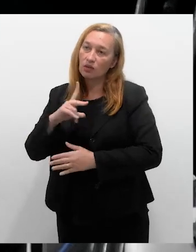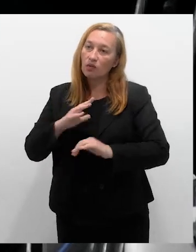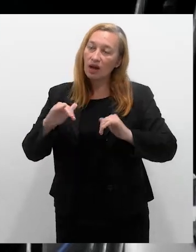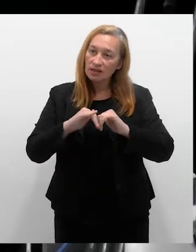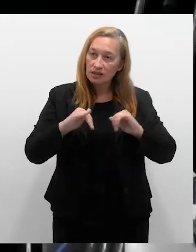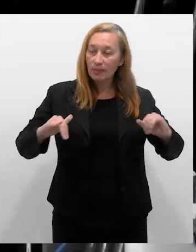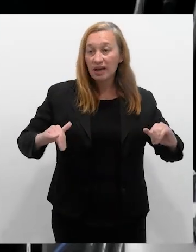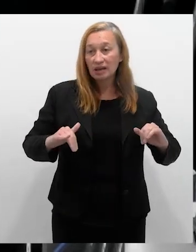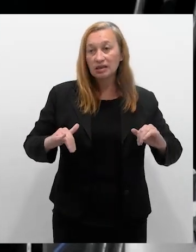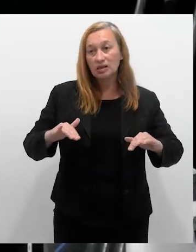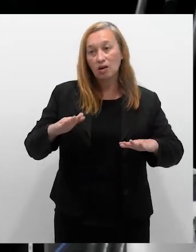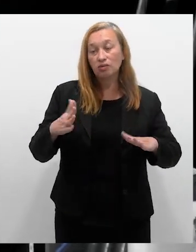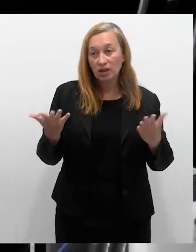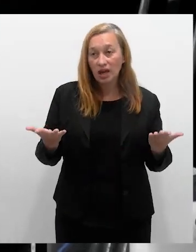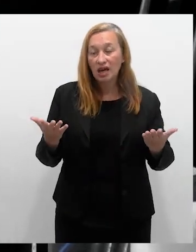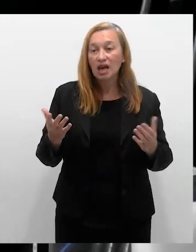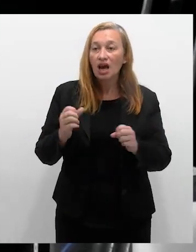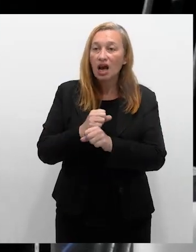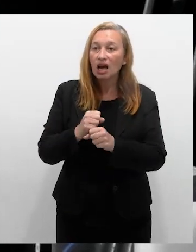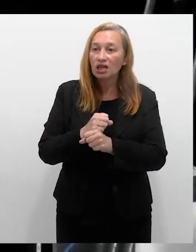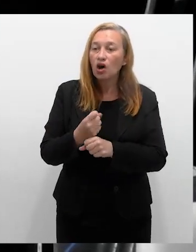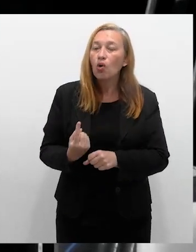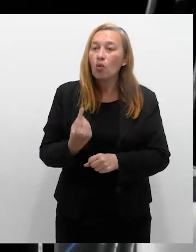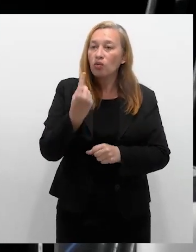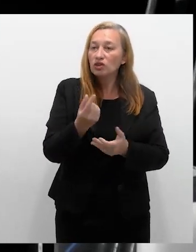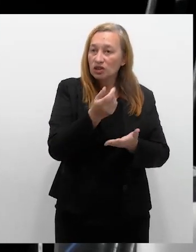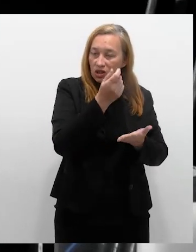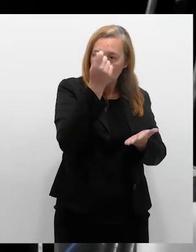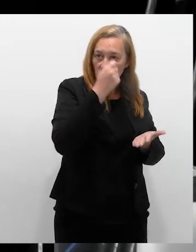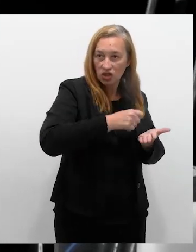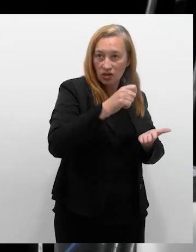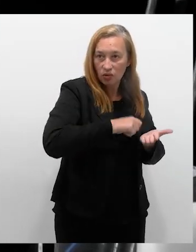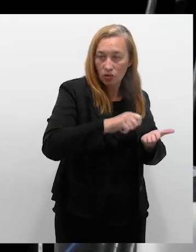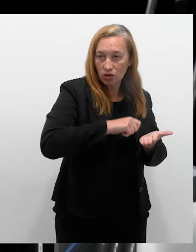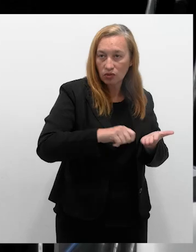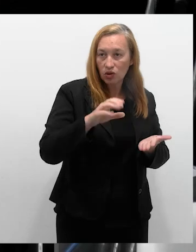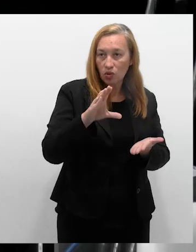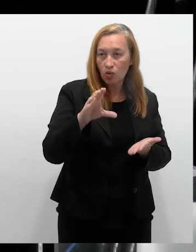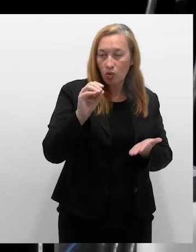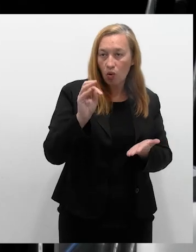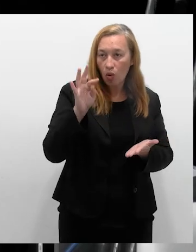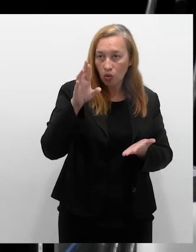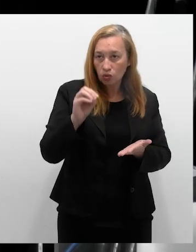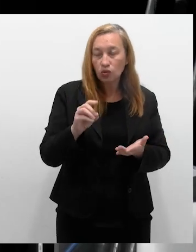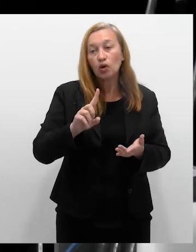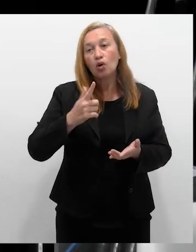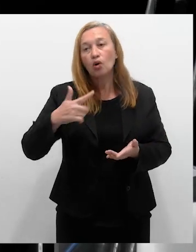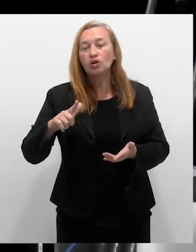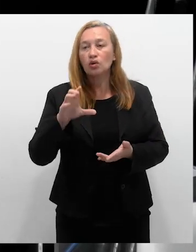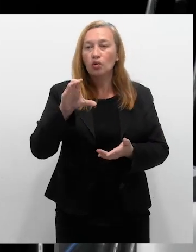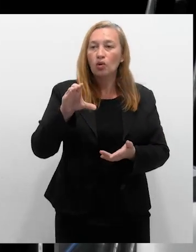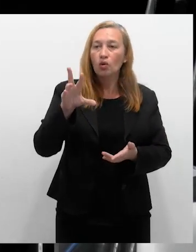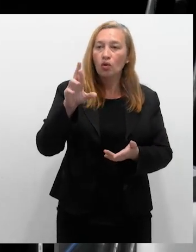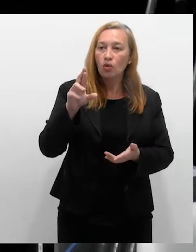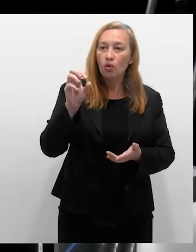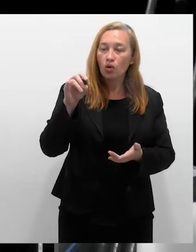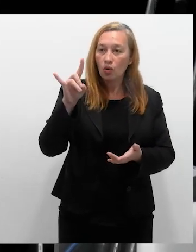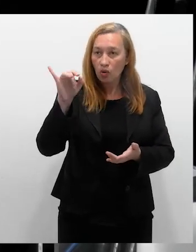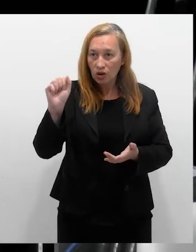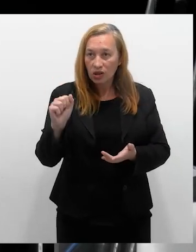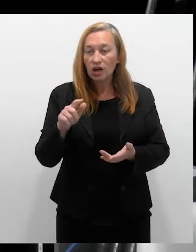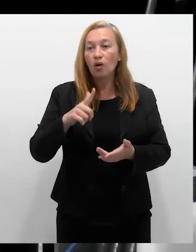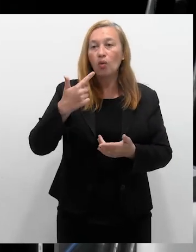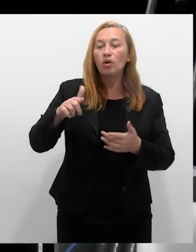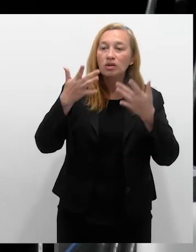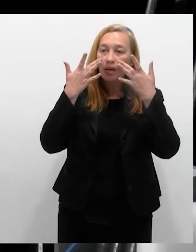colégio particular em Porto Alegre, e a cada ano, você tinha que escrever um livro de conto, no outro era um livro de crônicas, no outro